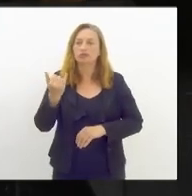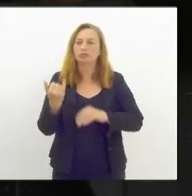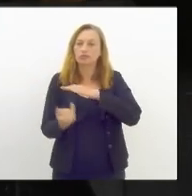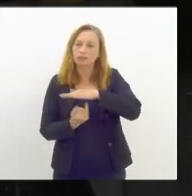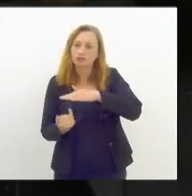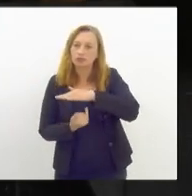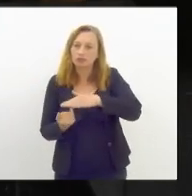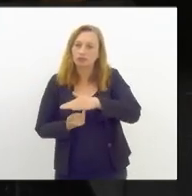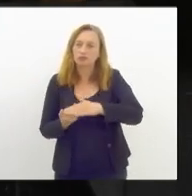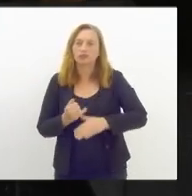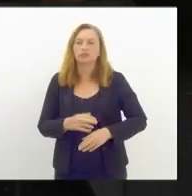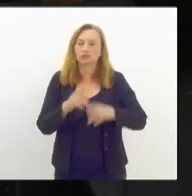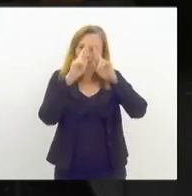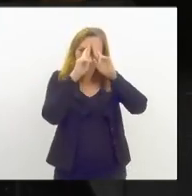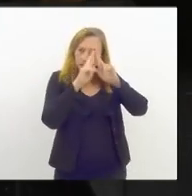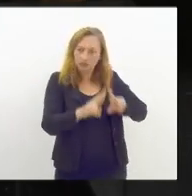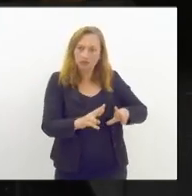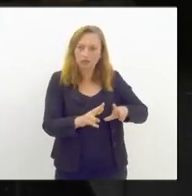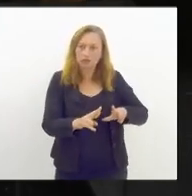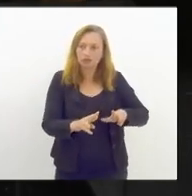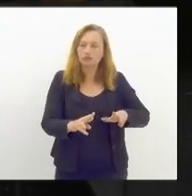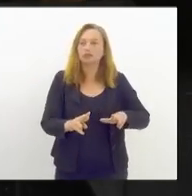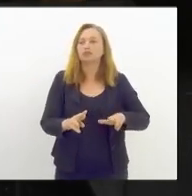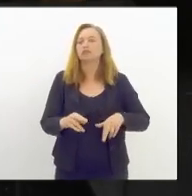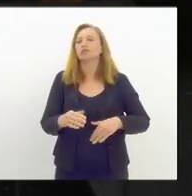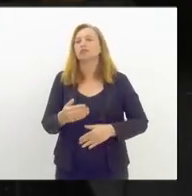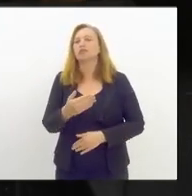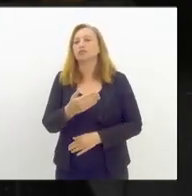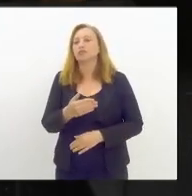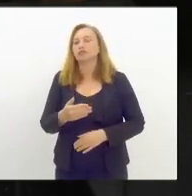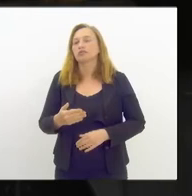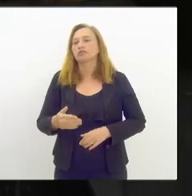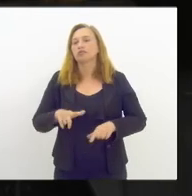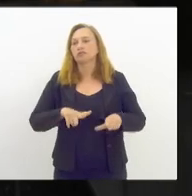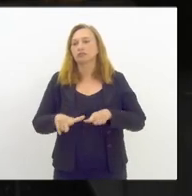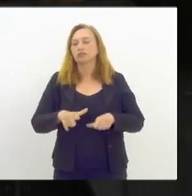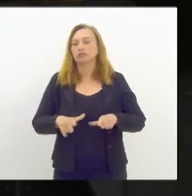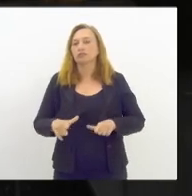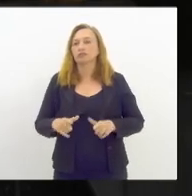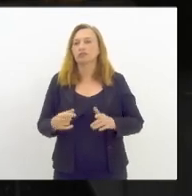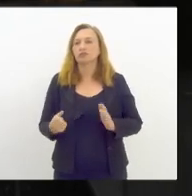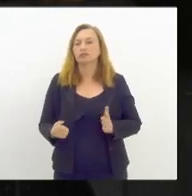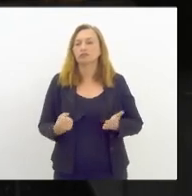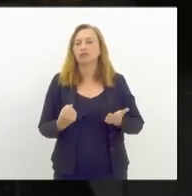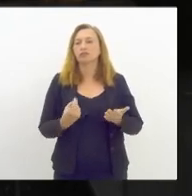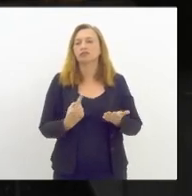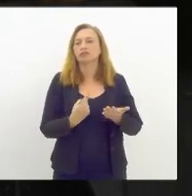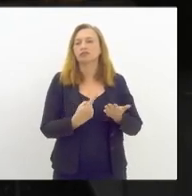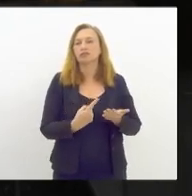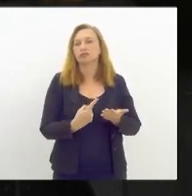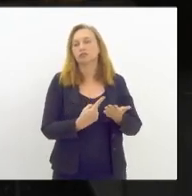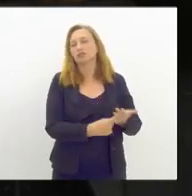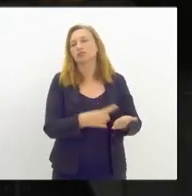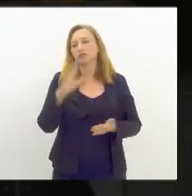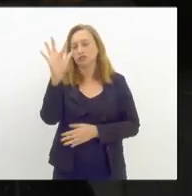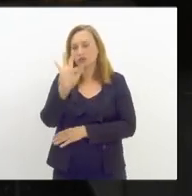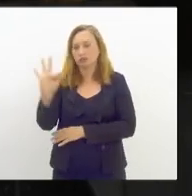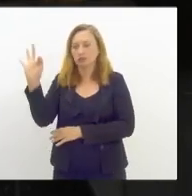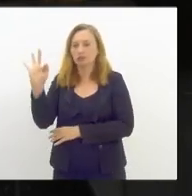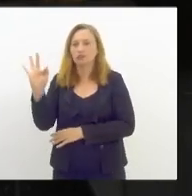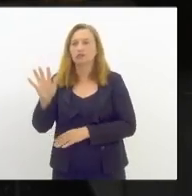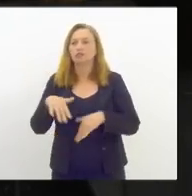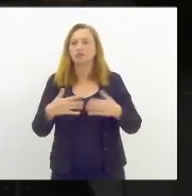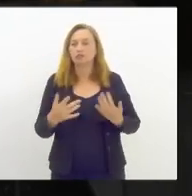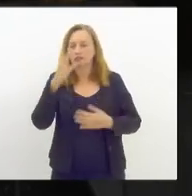e que seja respeitado a coisa pública e o pacto federativo então diante disso senhor presidente